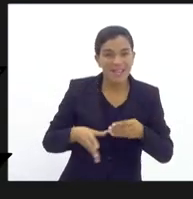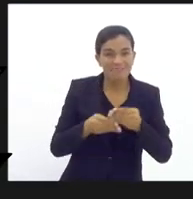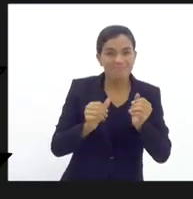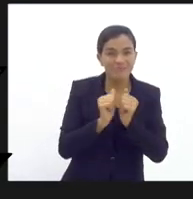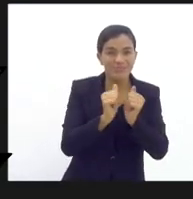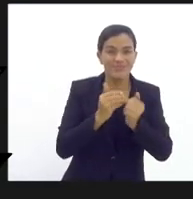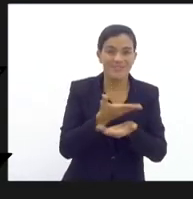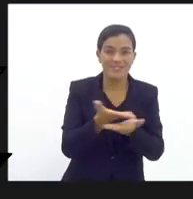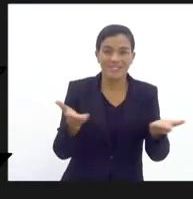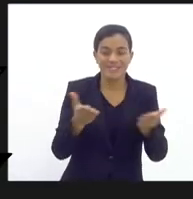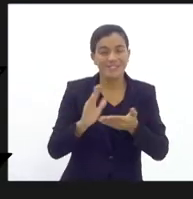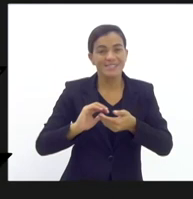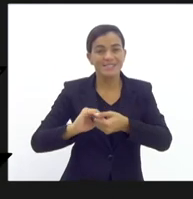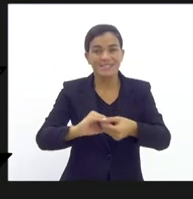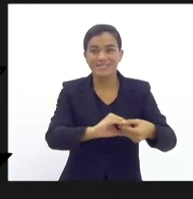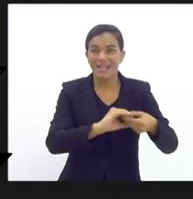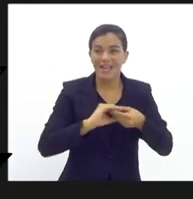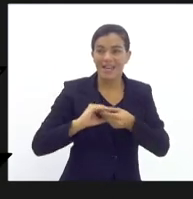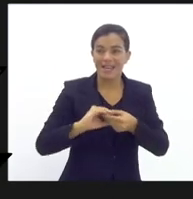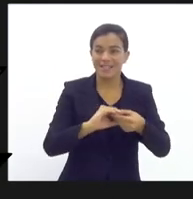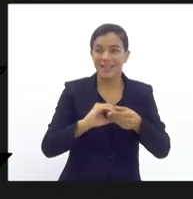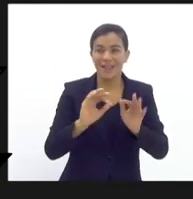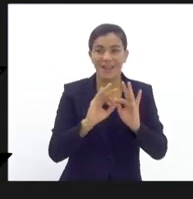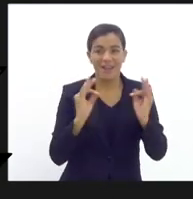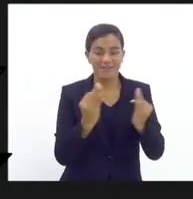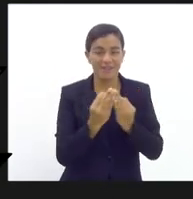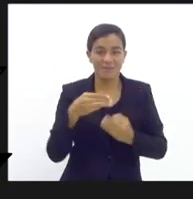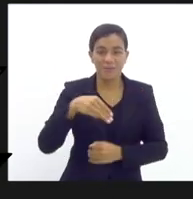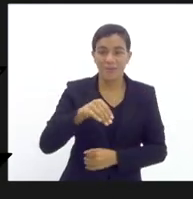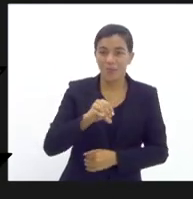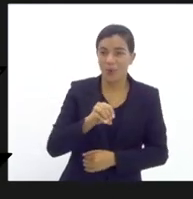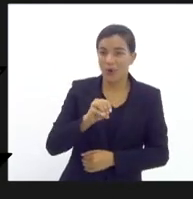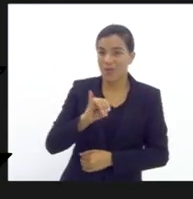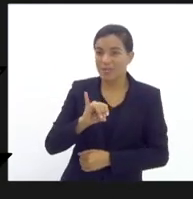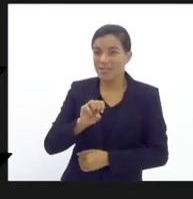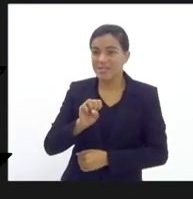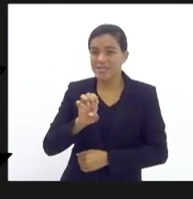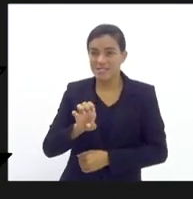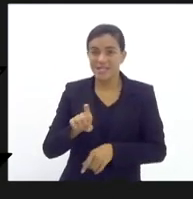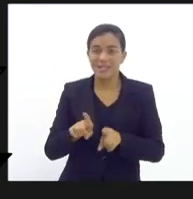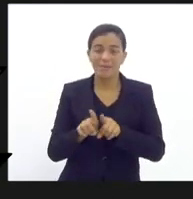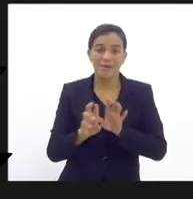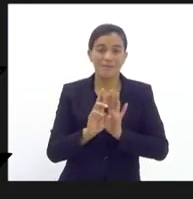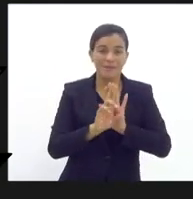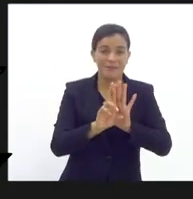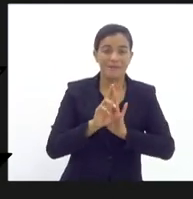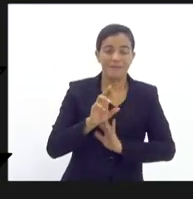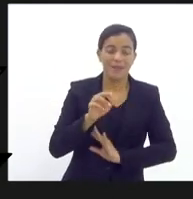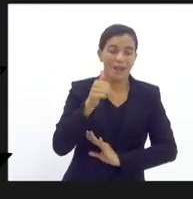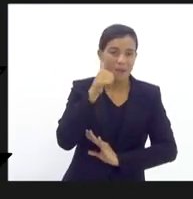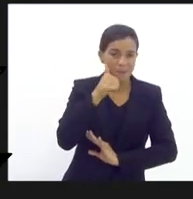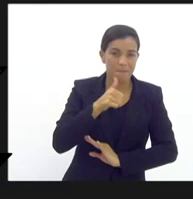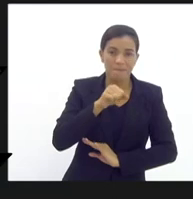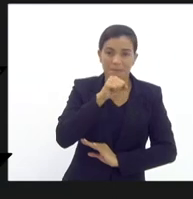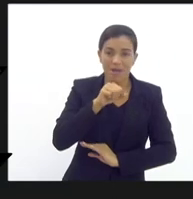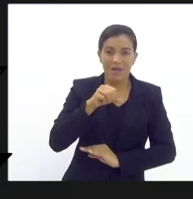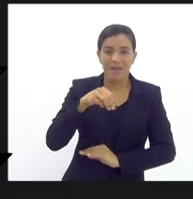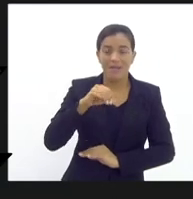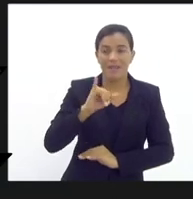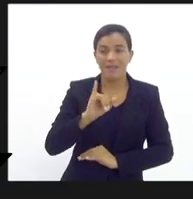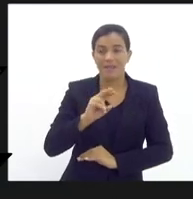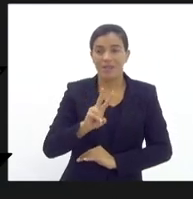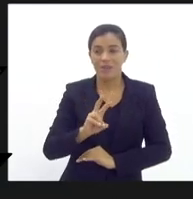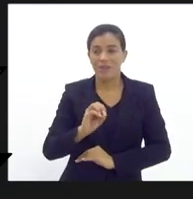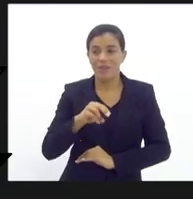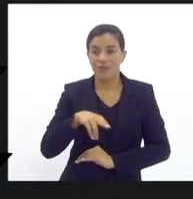vocês né saúde a todo a família do moise né na pessoa da ivonica que acompanha as falas e